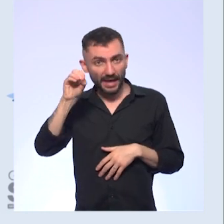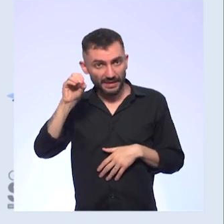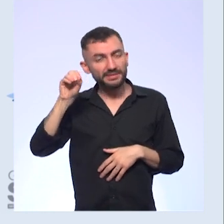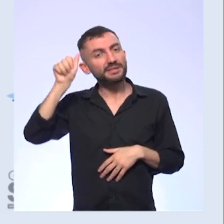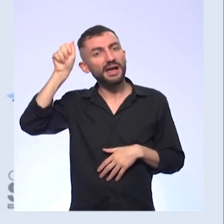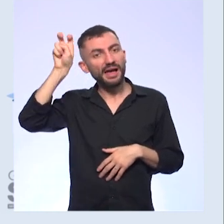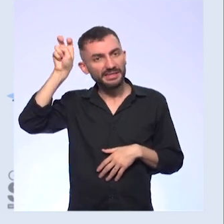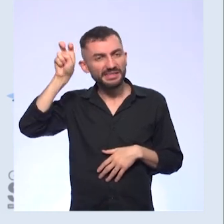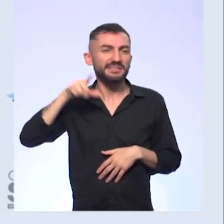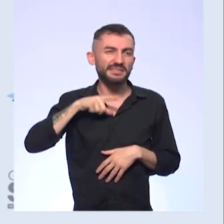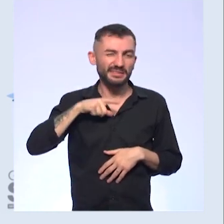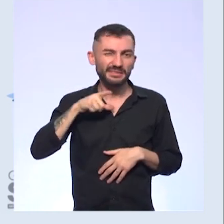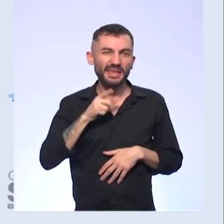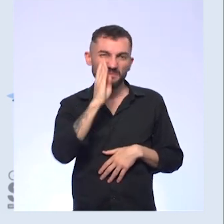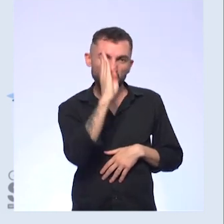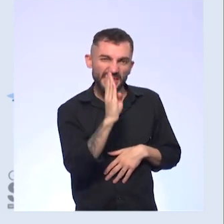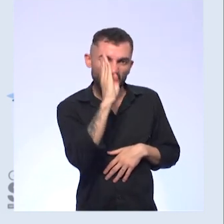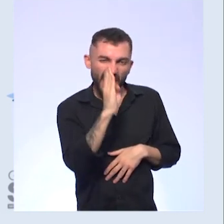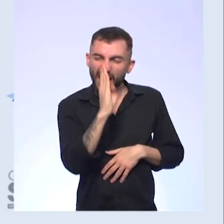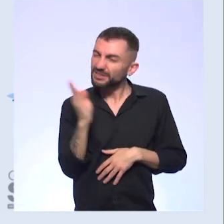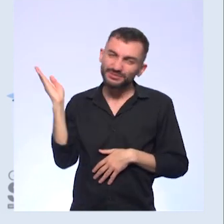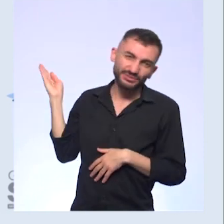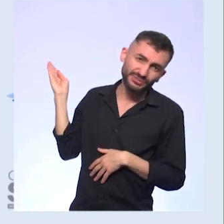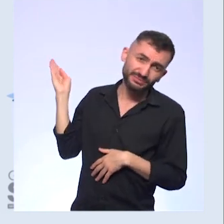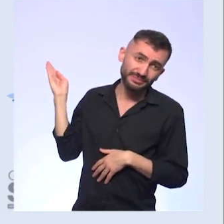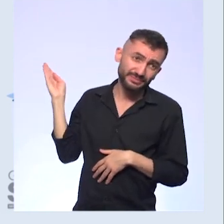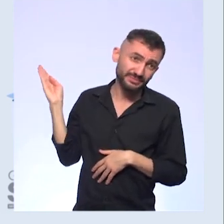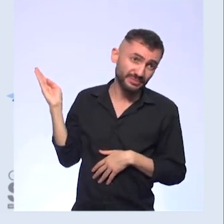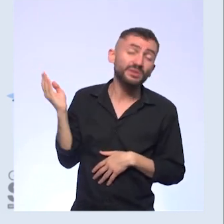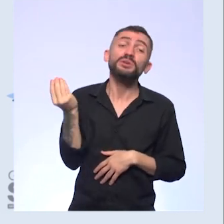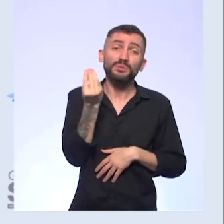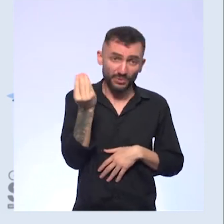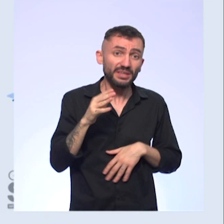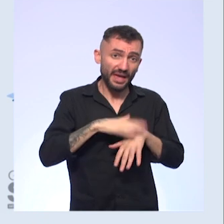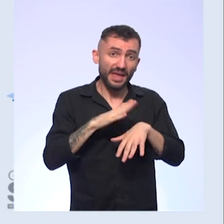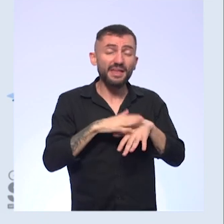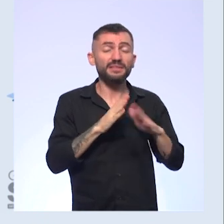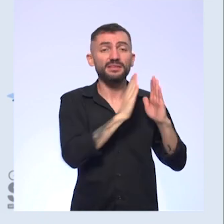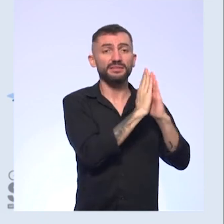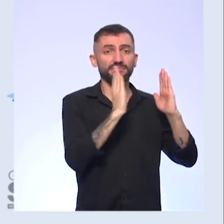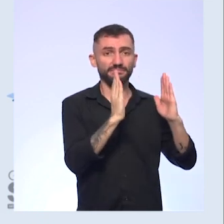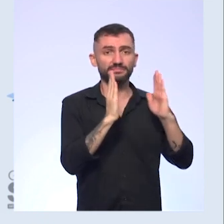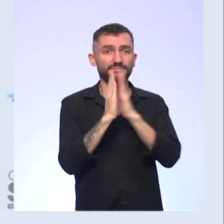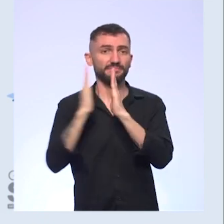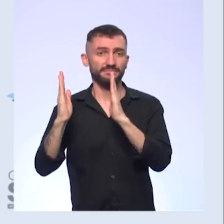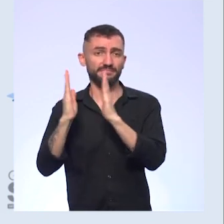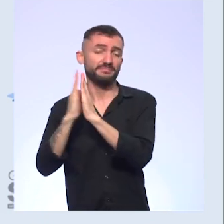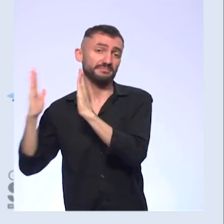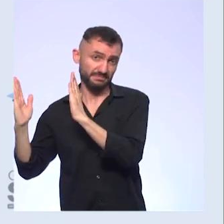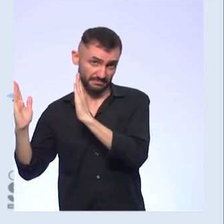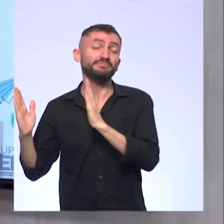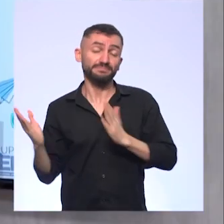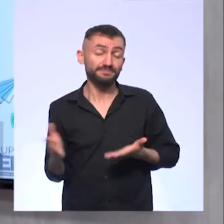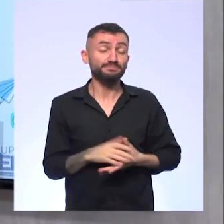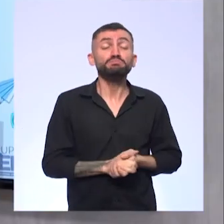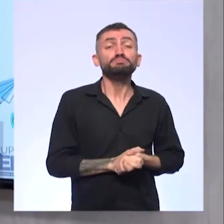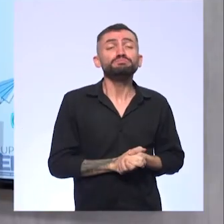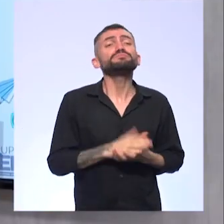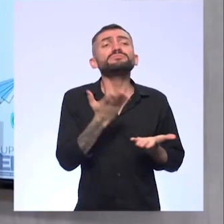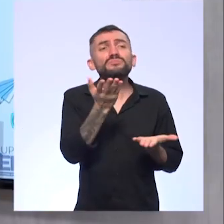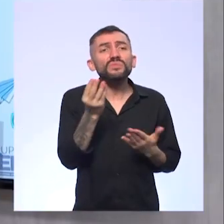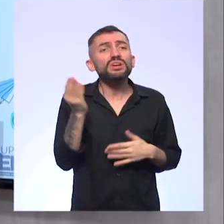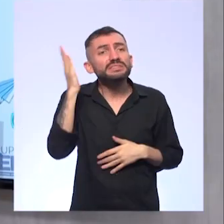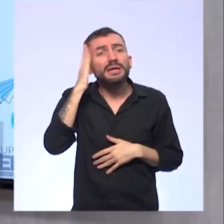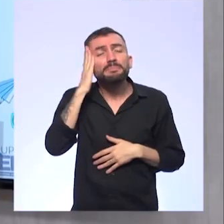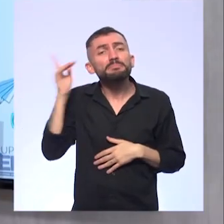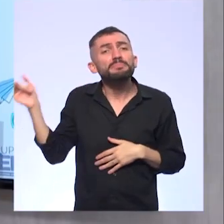mais ou menos né porque eu tô intervalo compreendido esse valor Tudo bem então se eu tentar